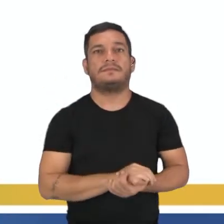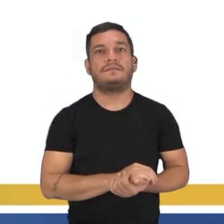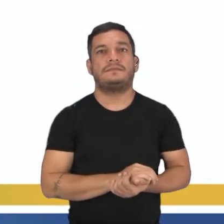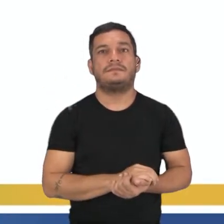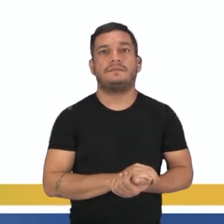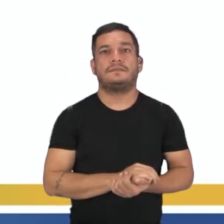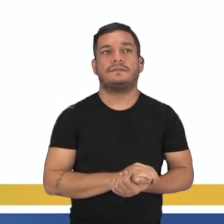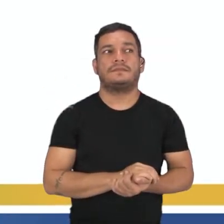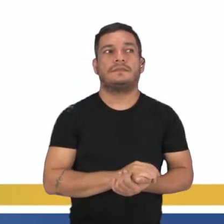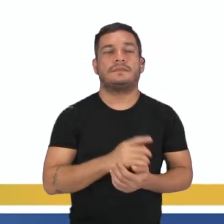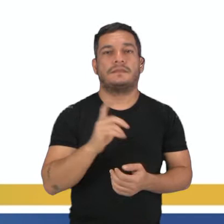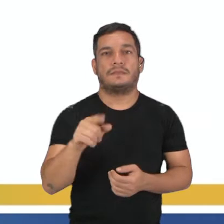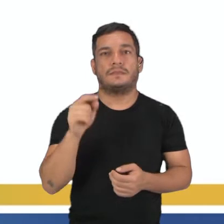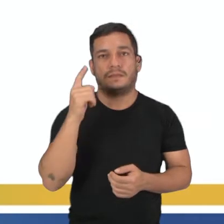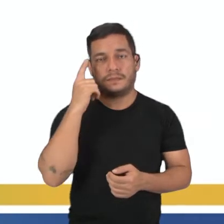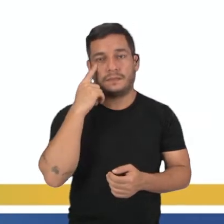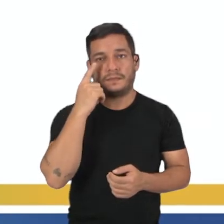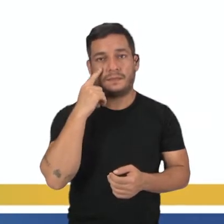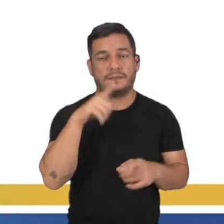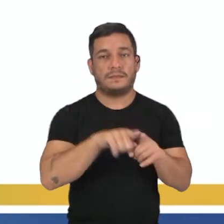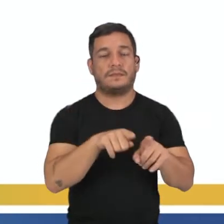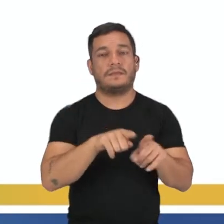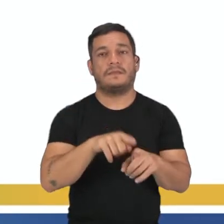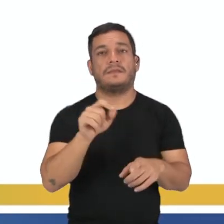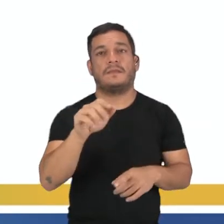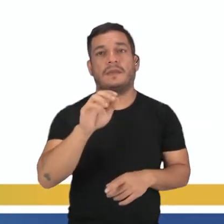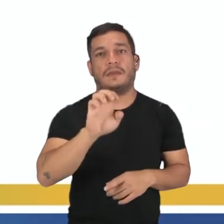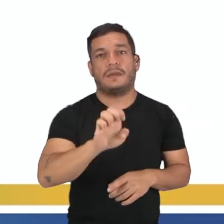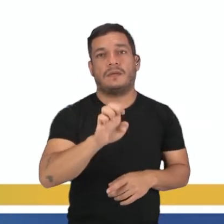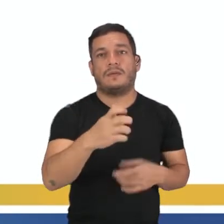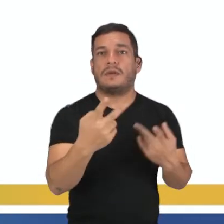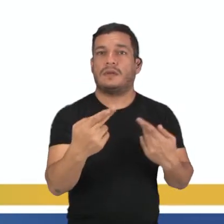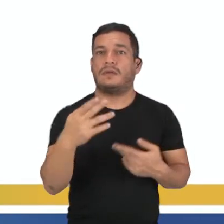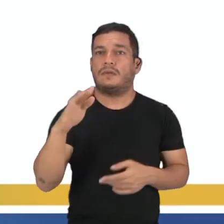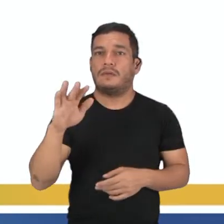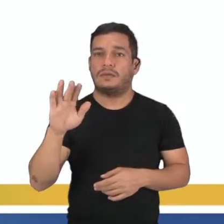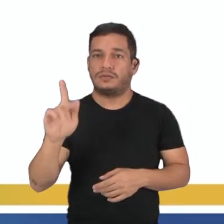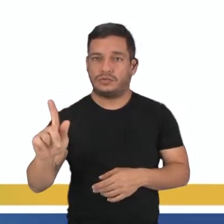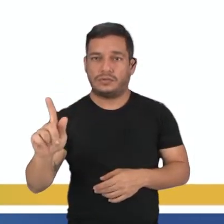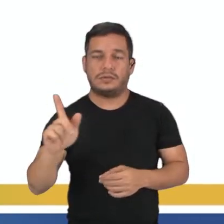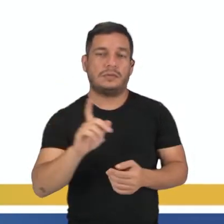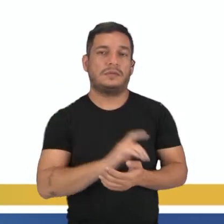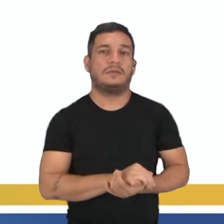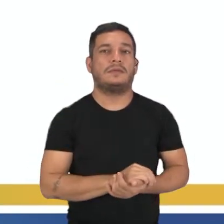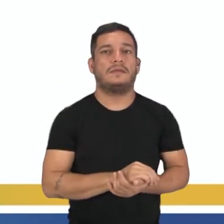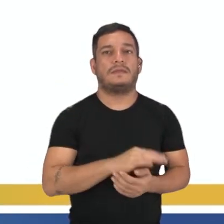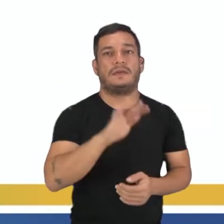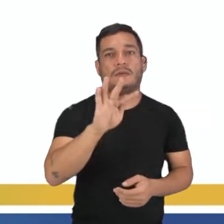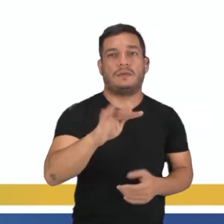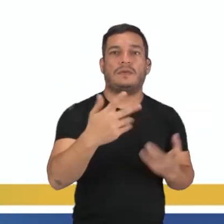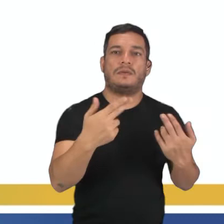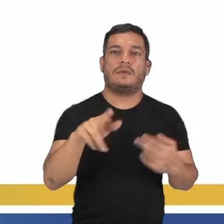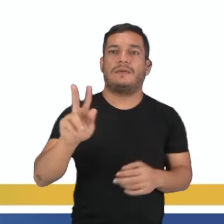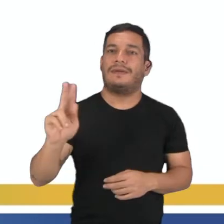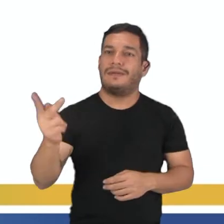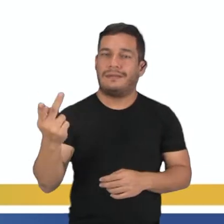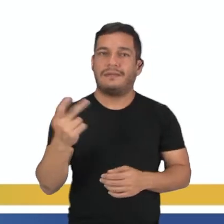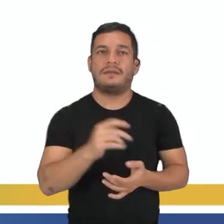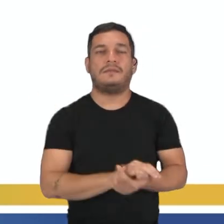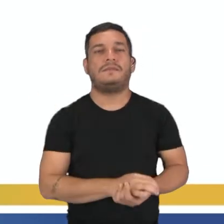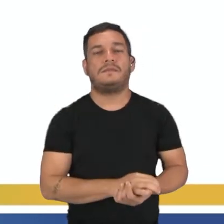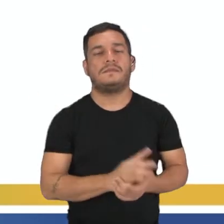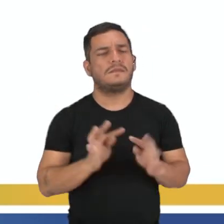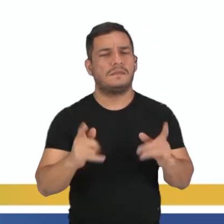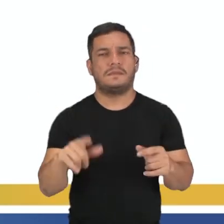né? Já que eles são opostos pelo vértice. Nós podemos dizer que o ângulo E é igual ao ângulo G, o ângulo F é igual ao ângulo